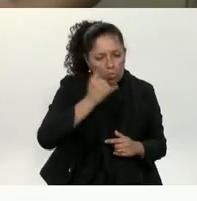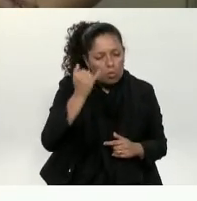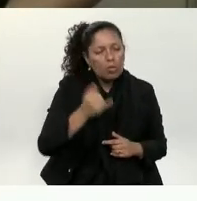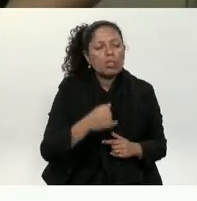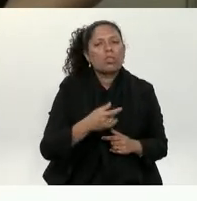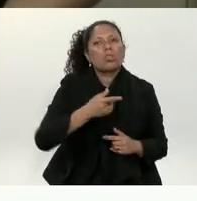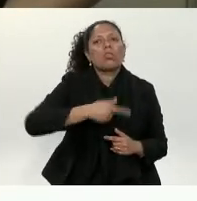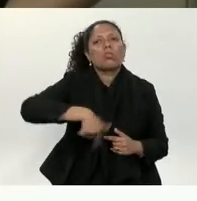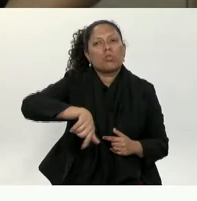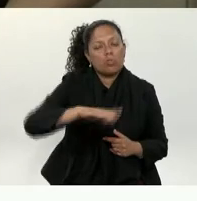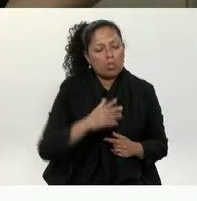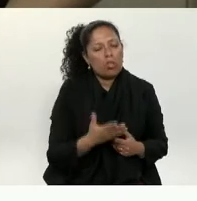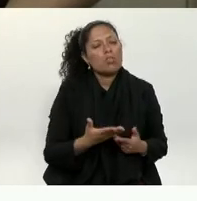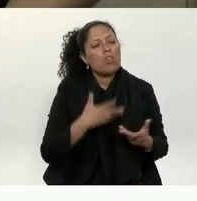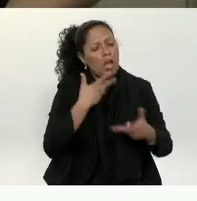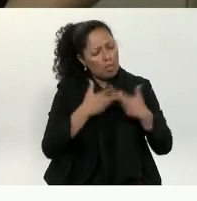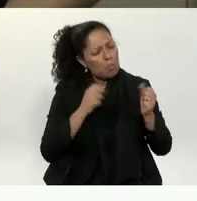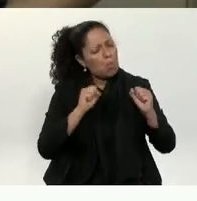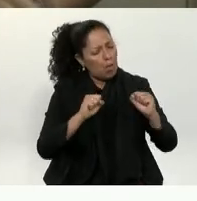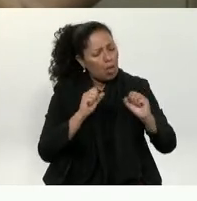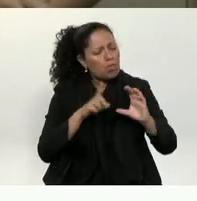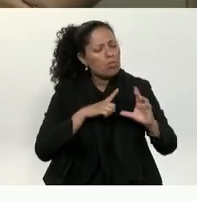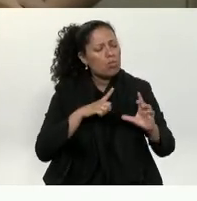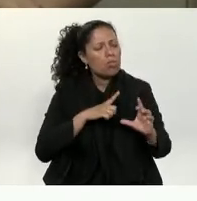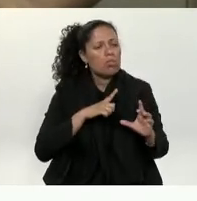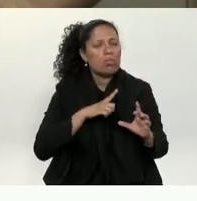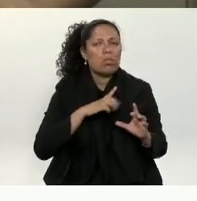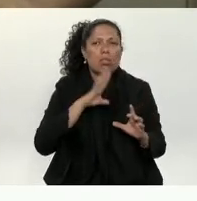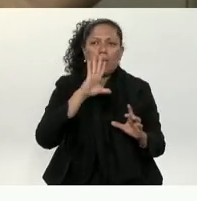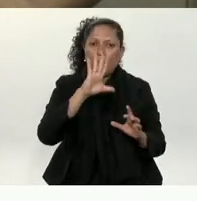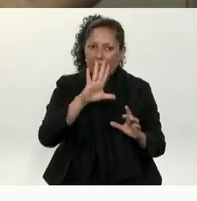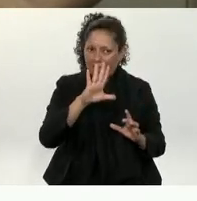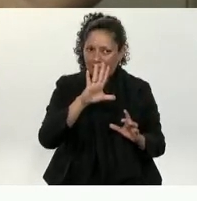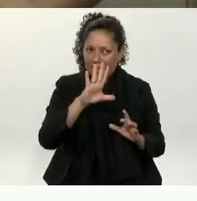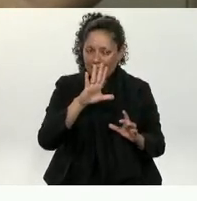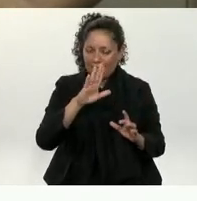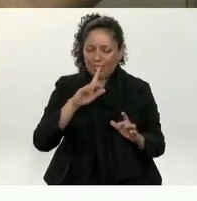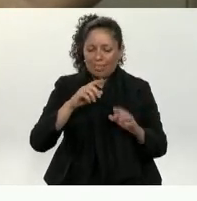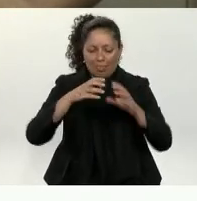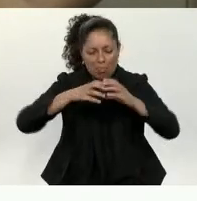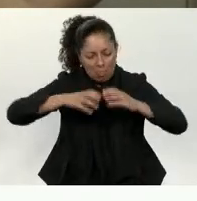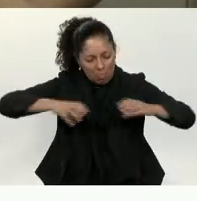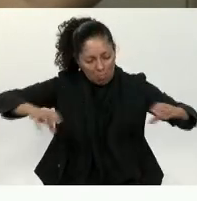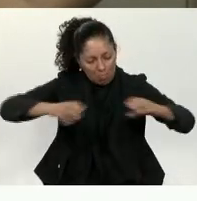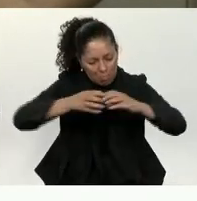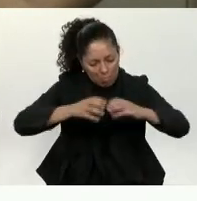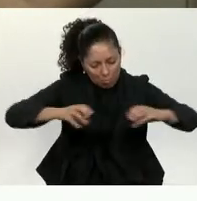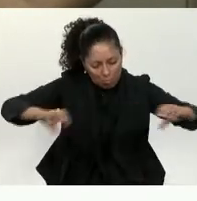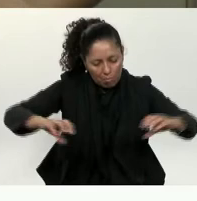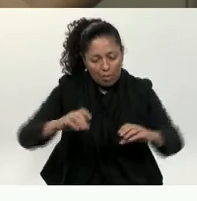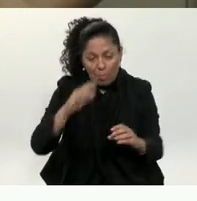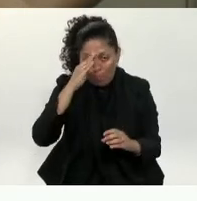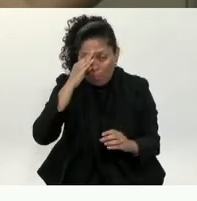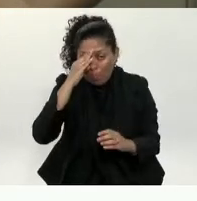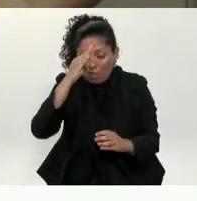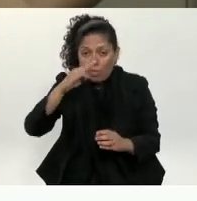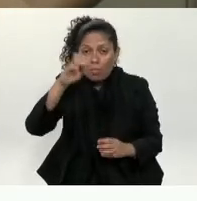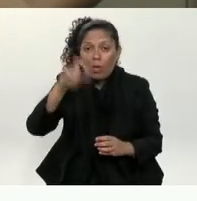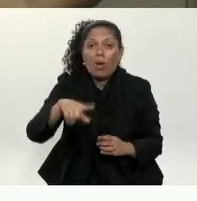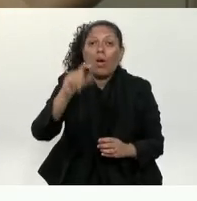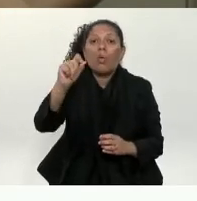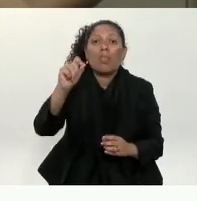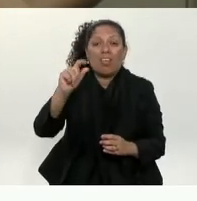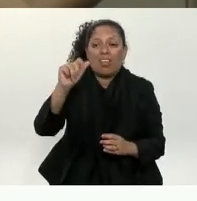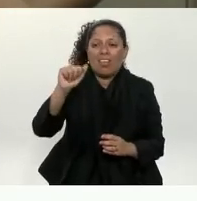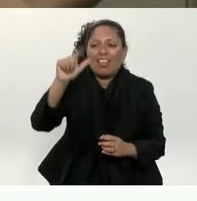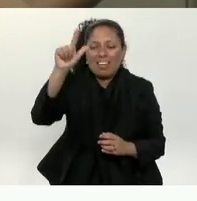precisamos incentivar. Agora, certamente que a instalação de gasodutos que favoreçam a indústria e a instalação de novas térmicas é a